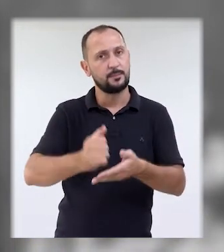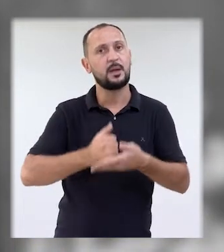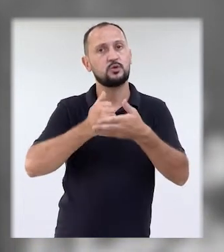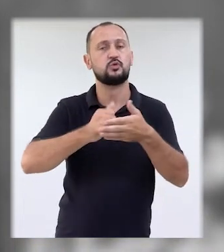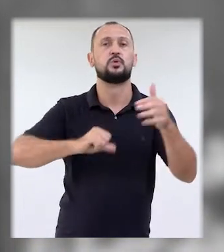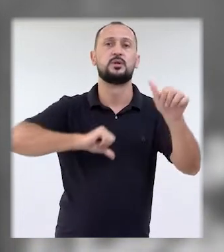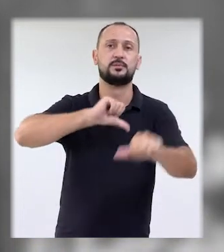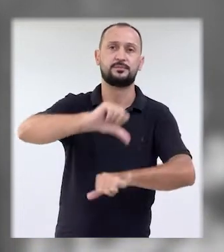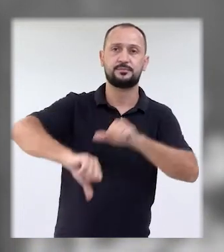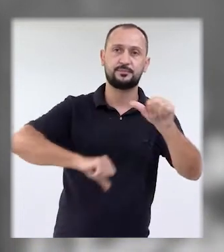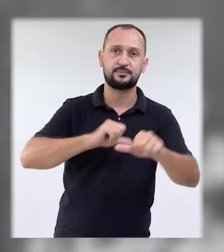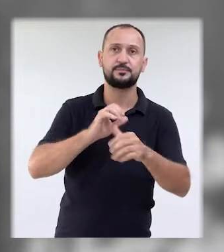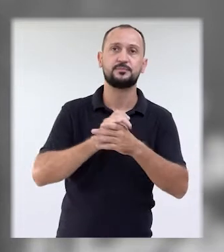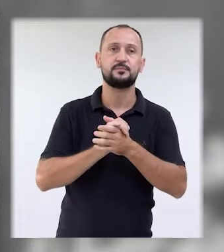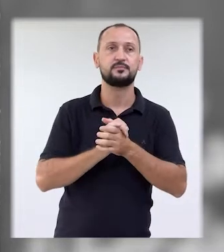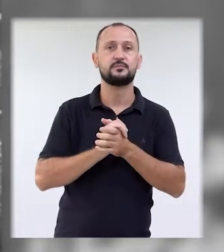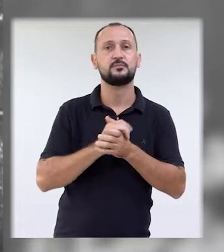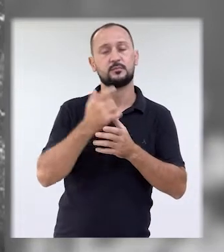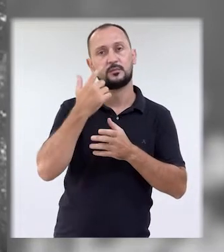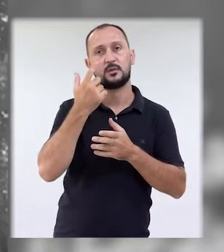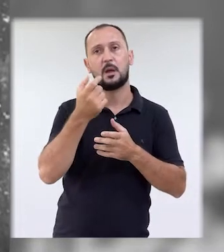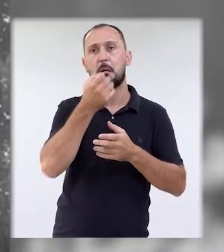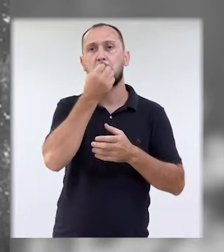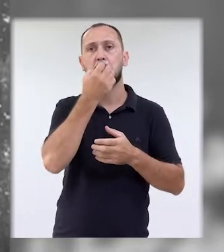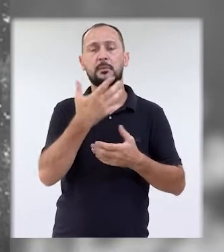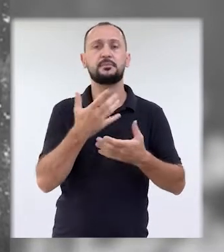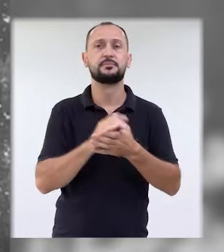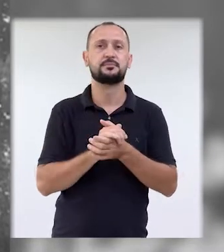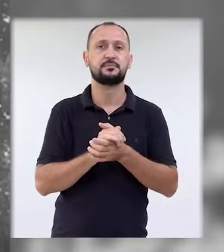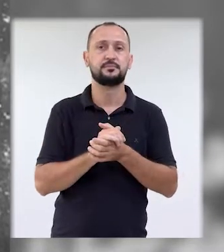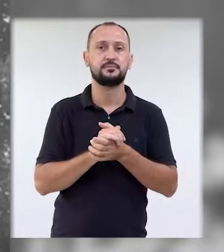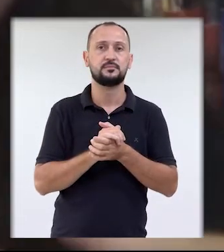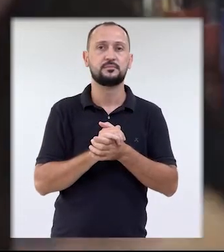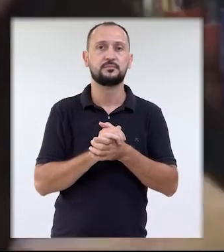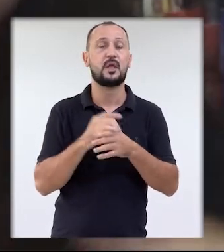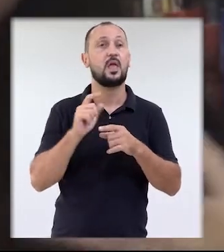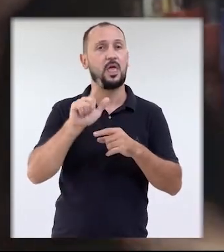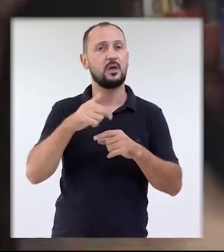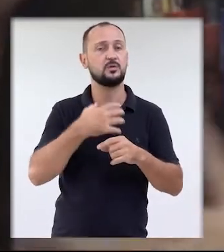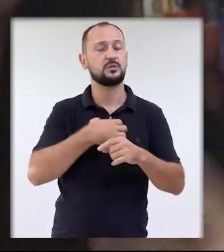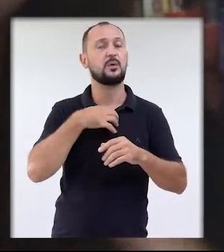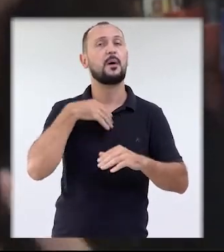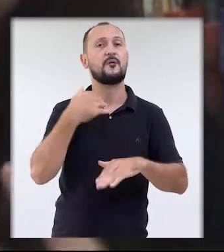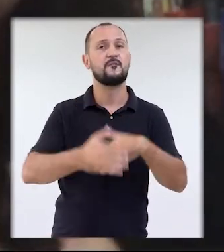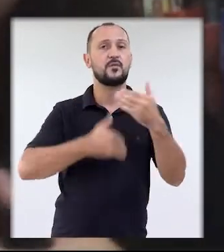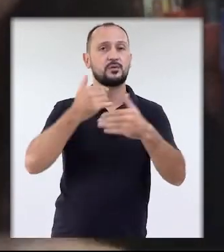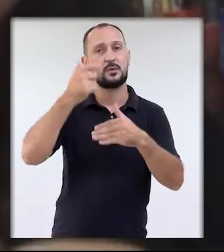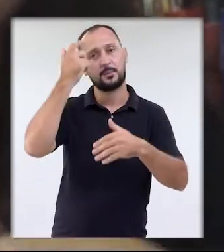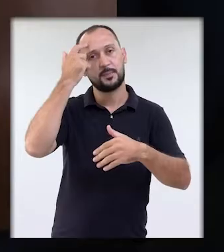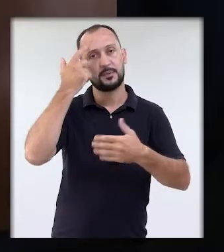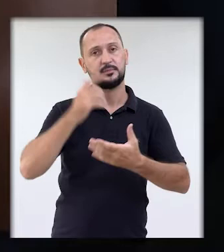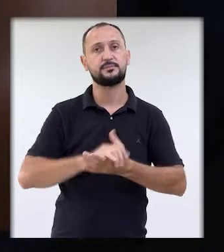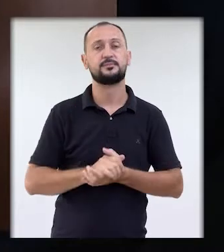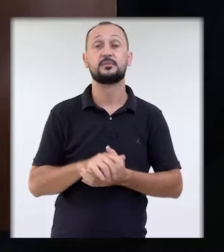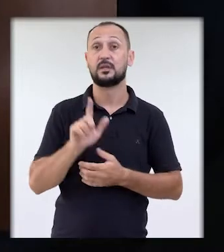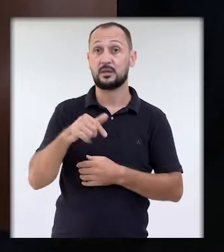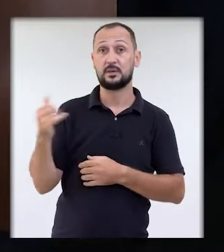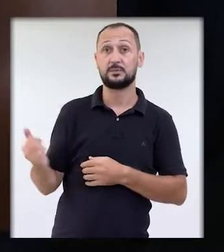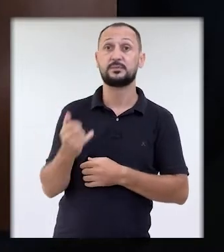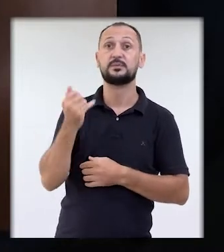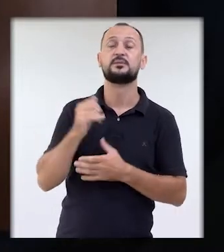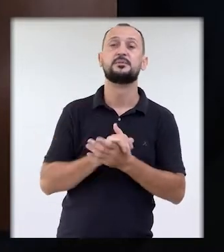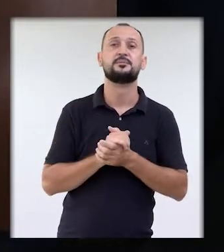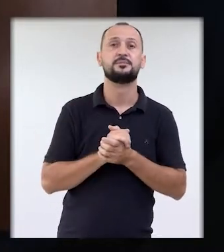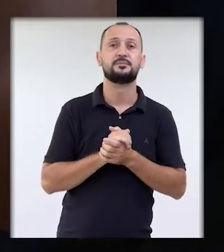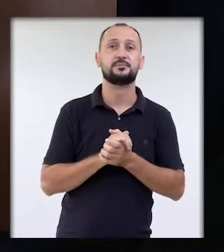nessa transformação, sabe? Eu acho que ela vem para o bem mesmo, para uma evolução mesmo do pensamento. Isso é muito